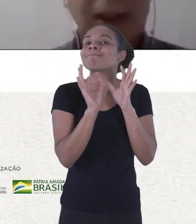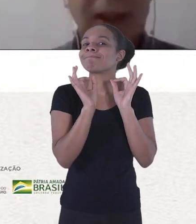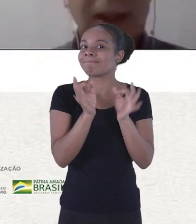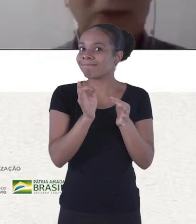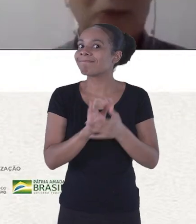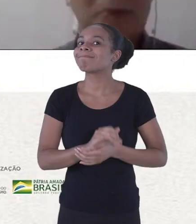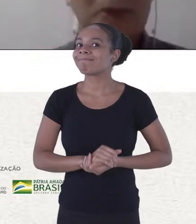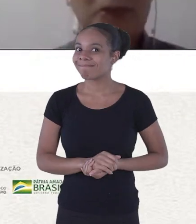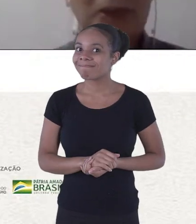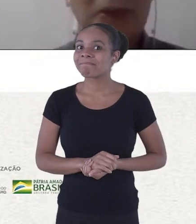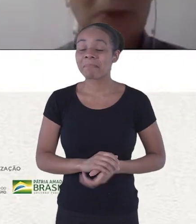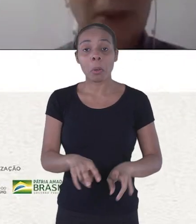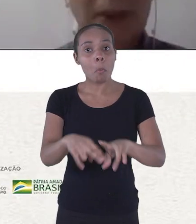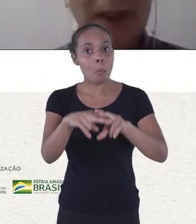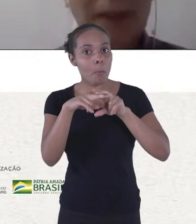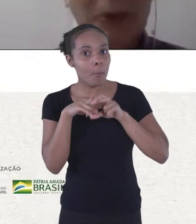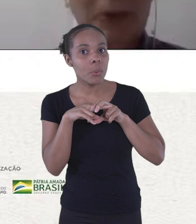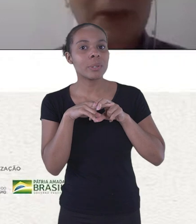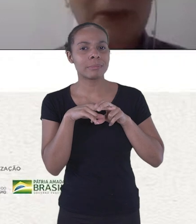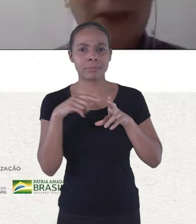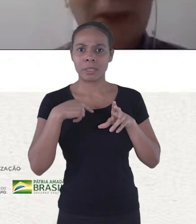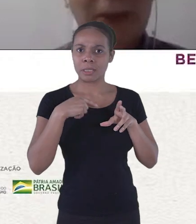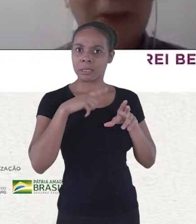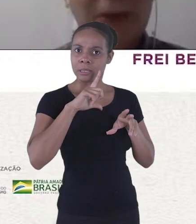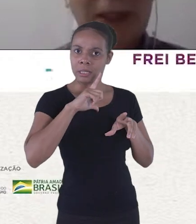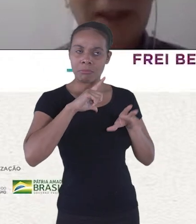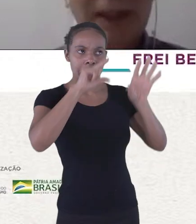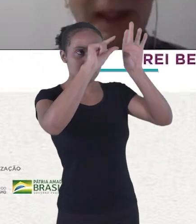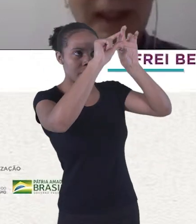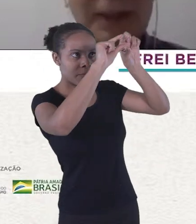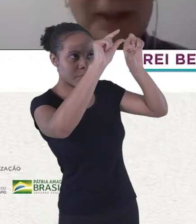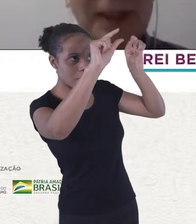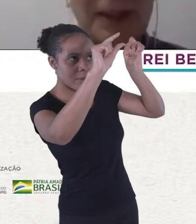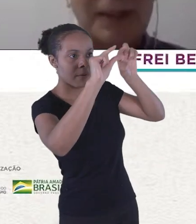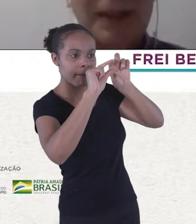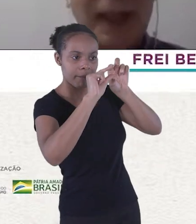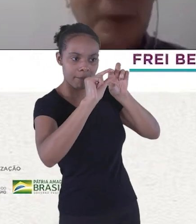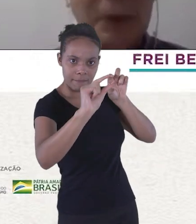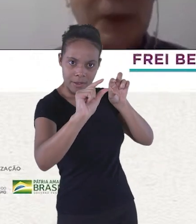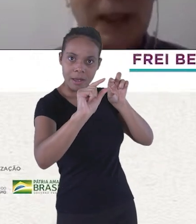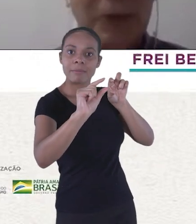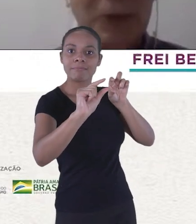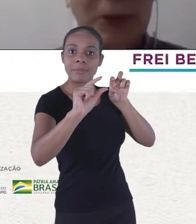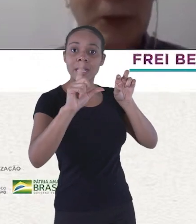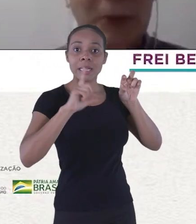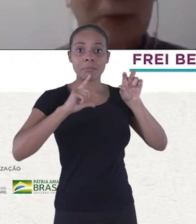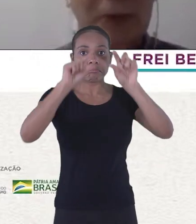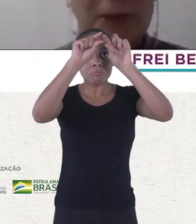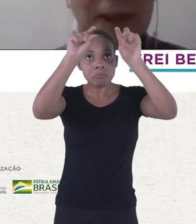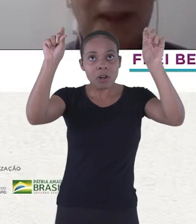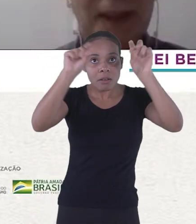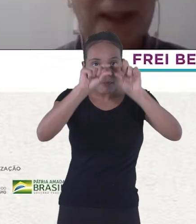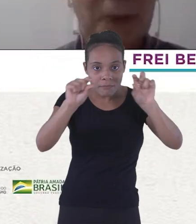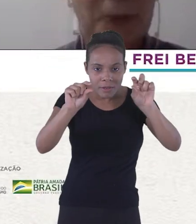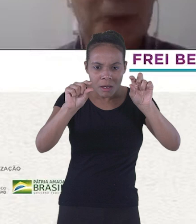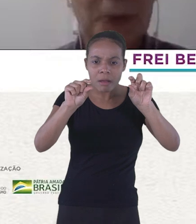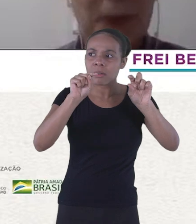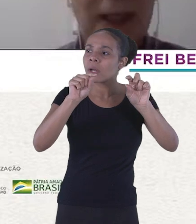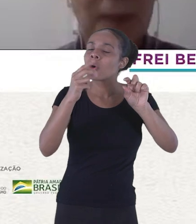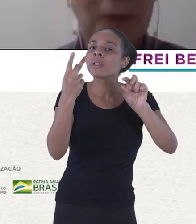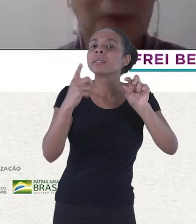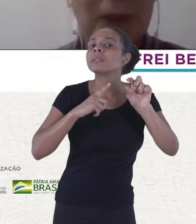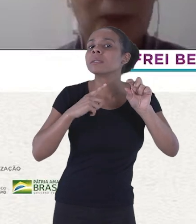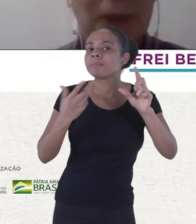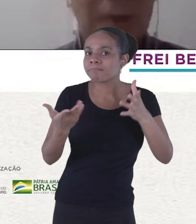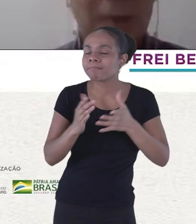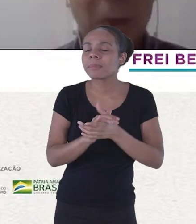Por isso que esse subtítulo aí é muito restrito. Eu diria até que é desnecessário, porque o título que você encontrou, O Ar